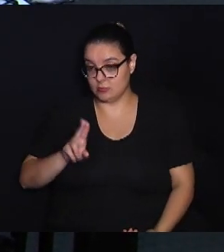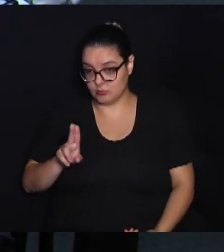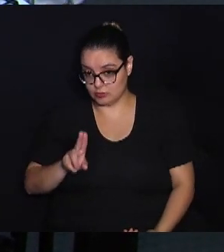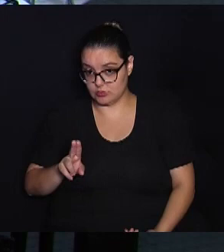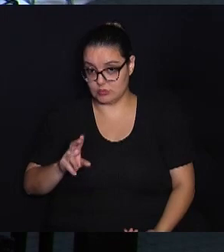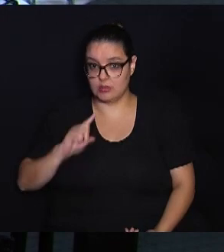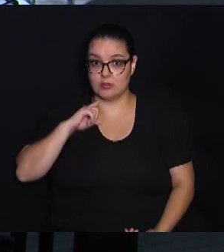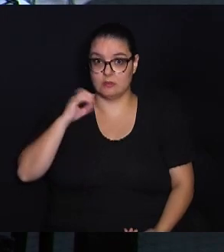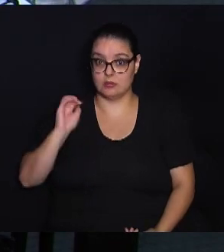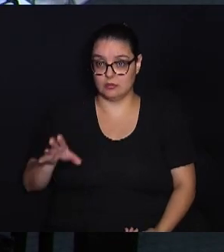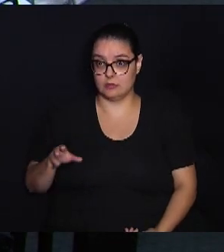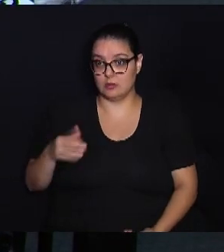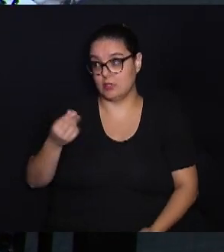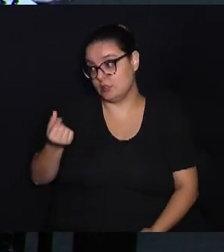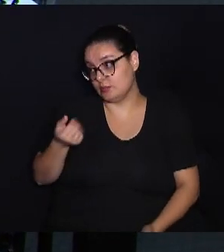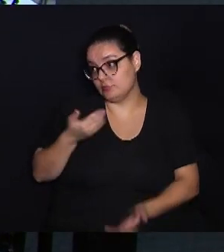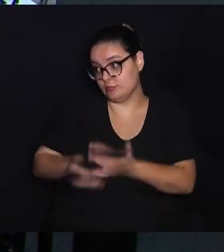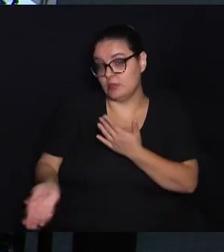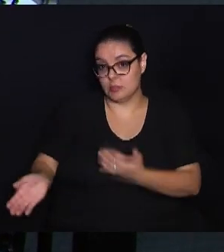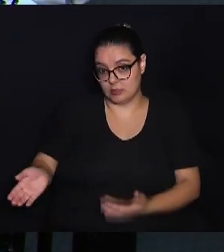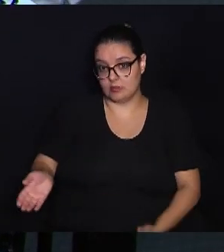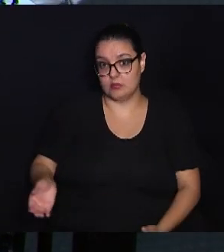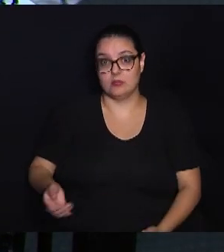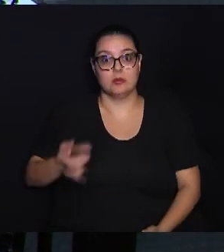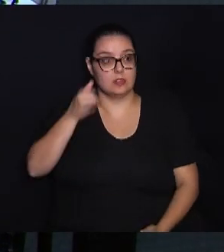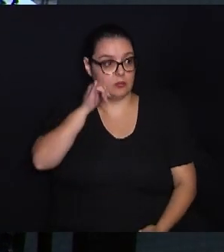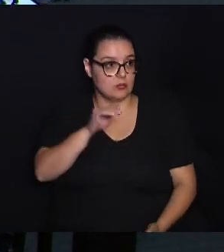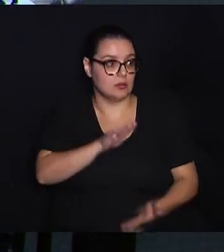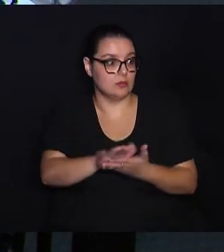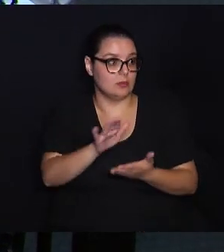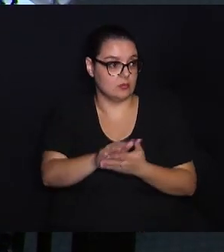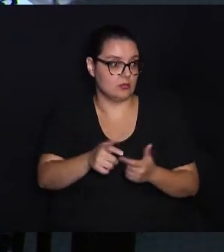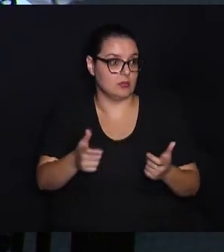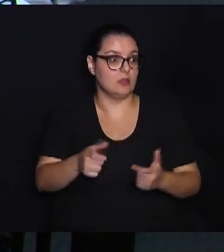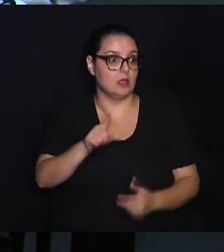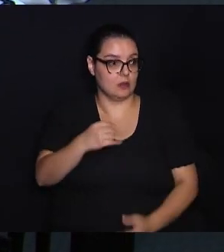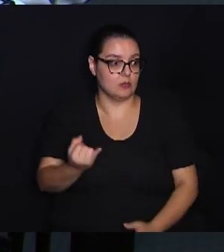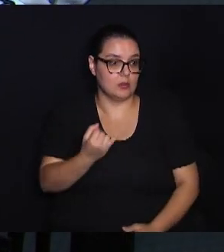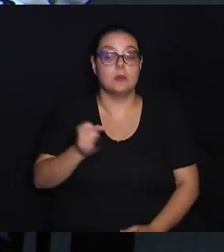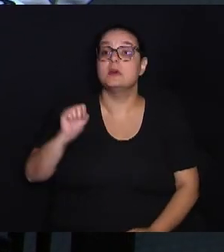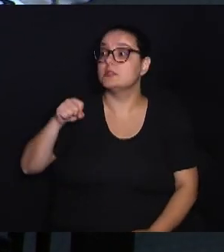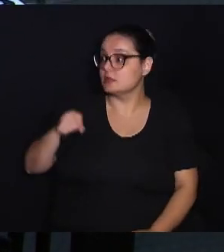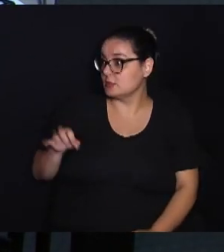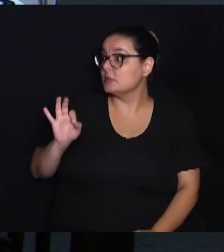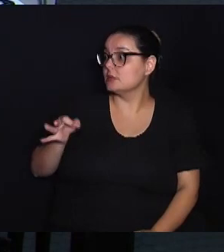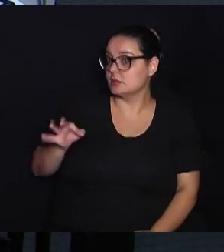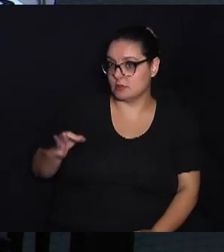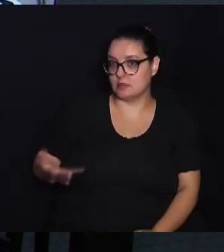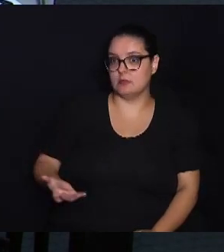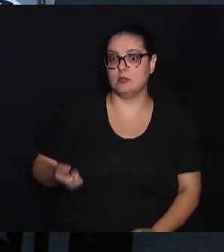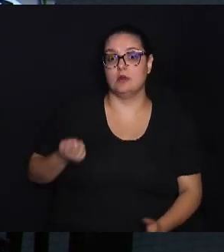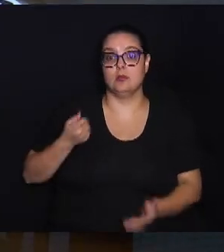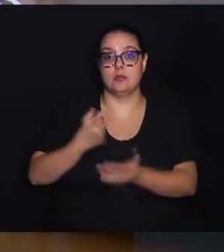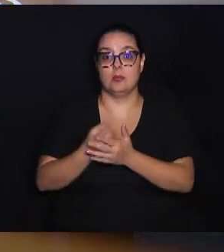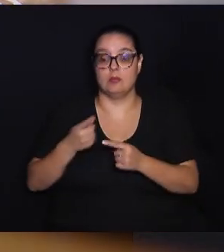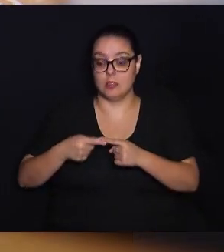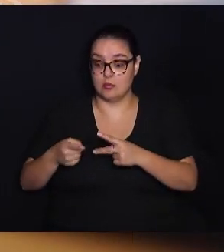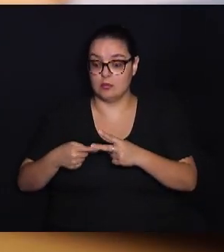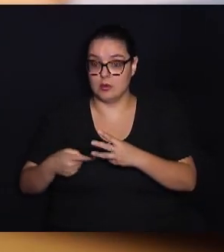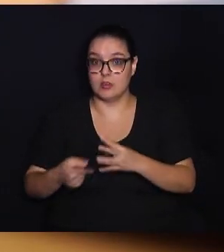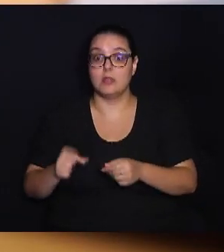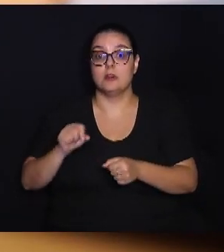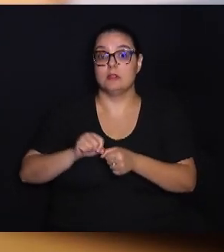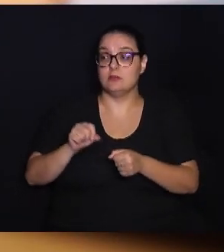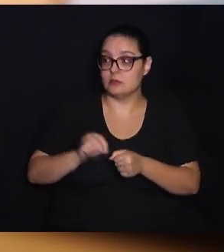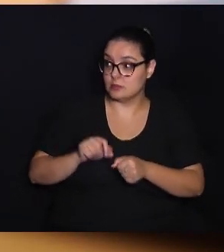dinheiro que a gente está jogando fora. Então evitar o consumo desnecessário é essencial também. Essencial. Comprar semanalmente, tem